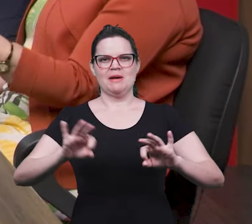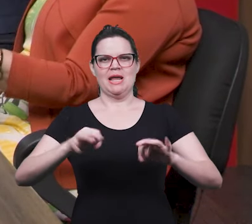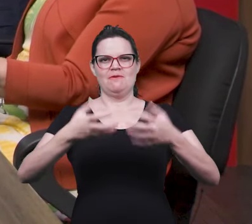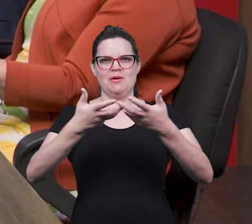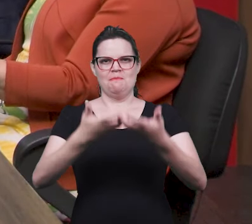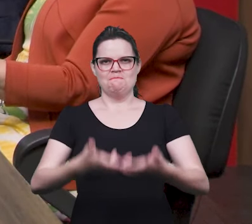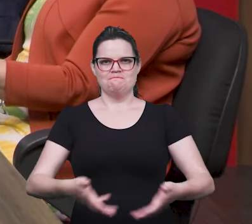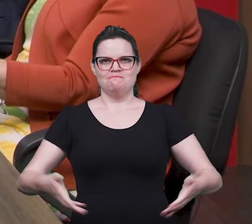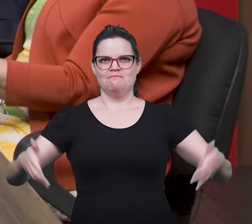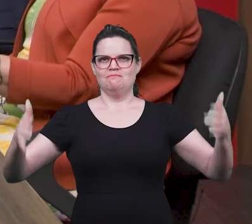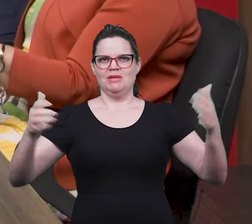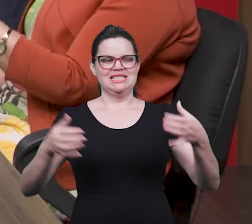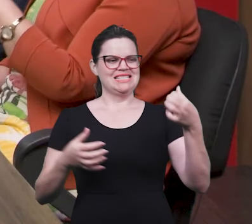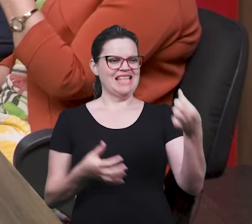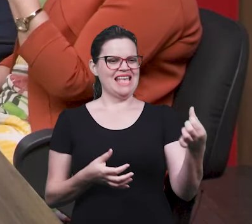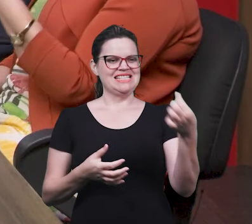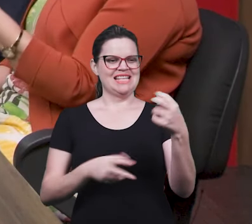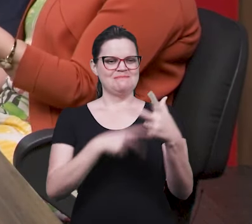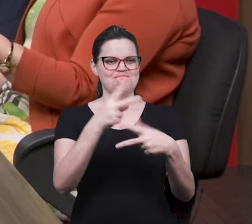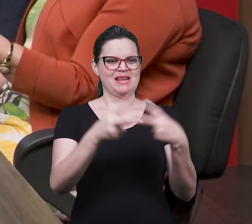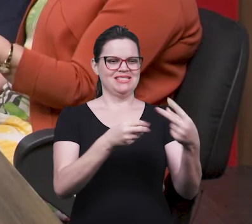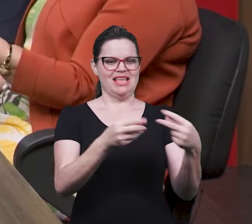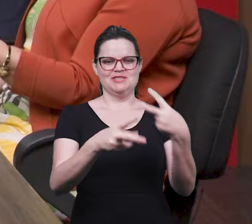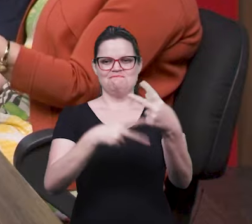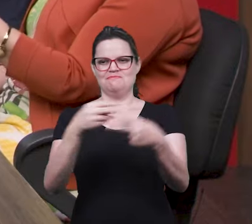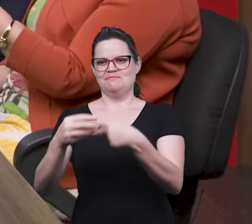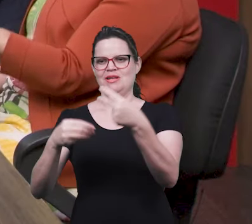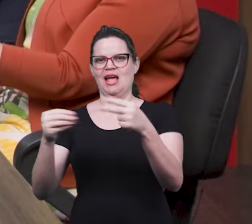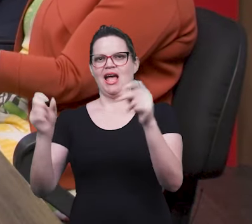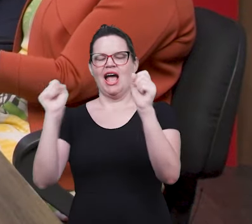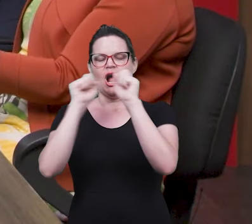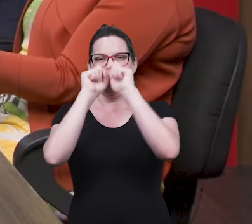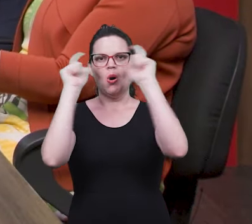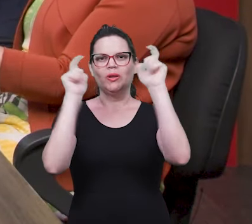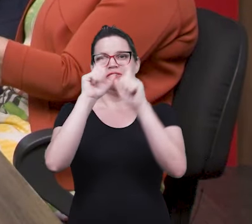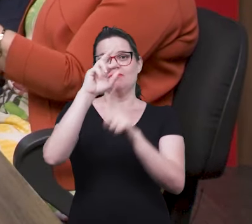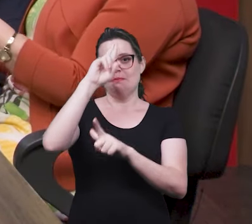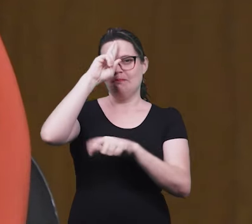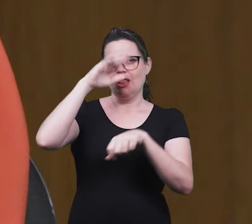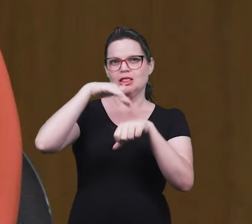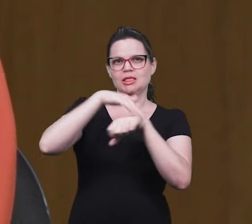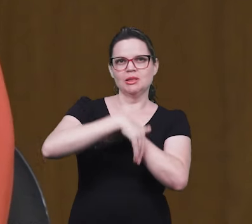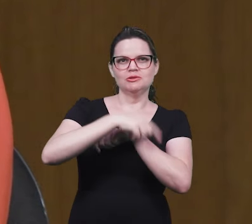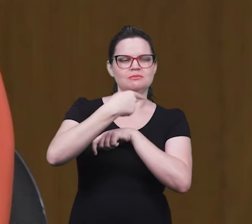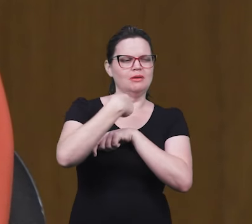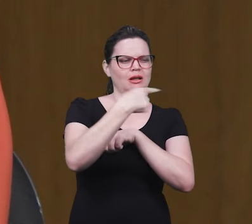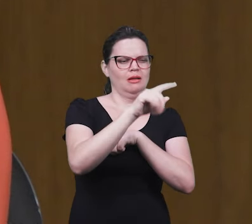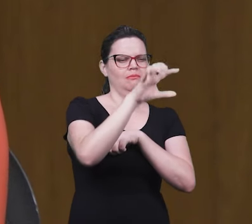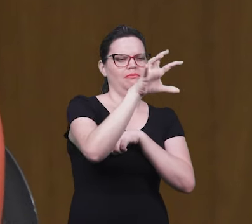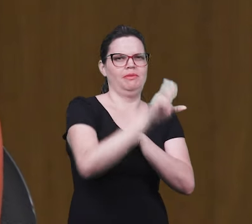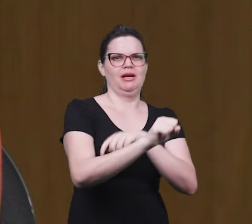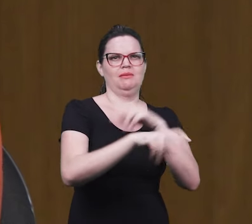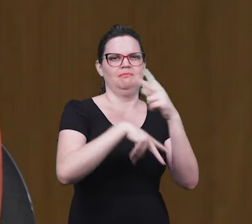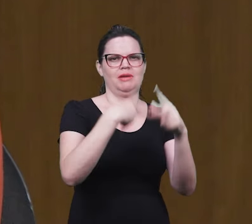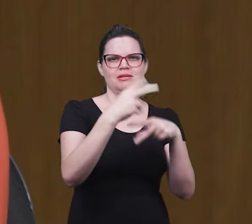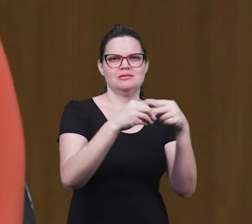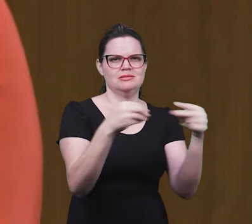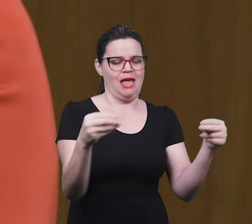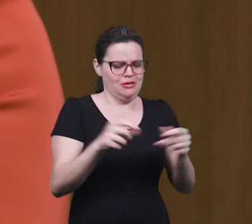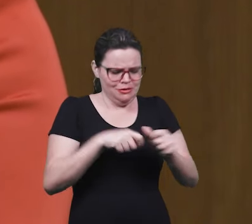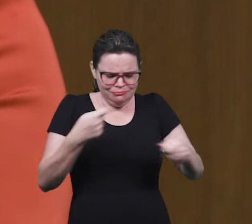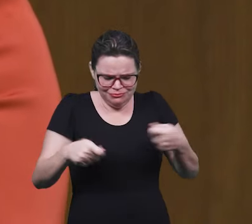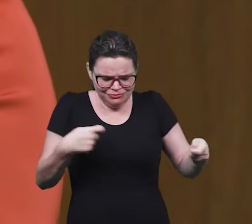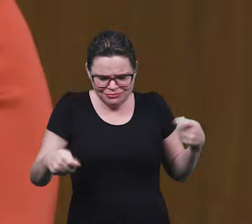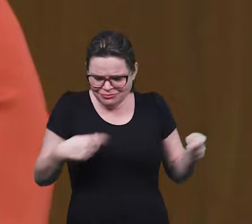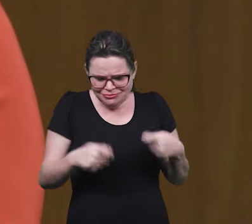presentes para cada filho, e a gente acordava meia-noite, esperava da meia-noite para ir lá, pegar os presentes, abrir,